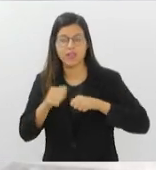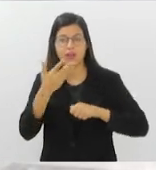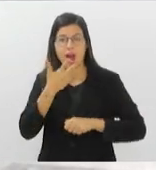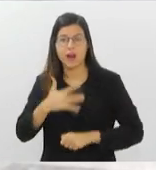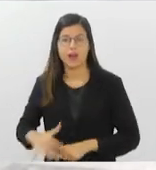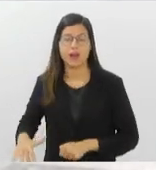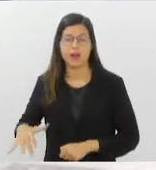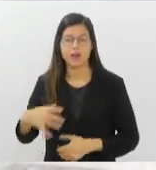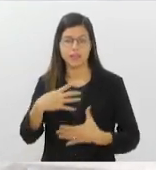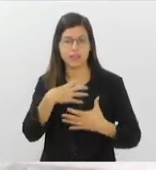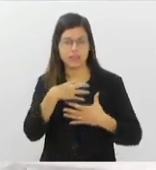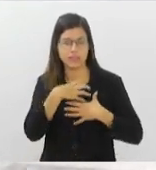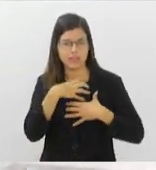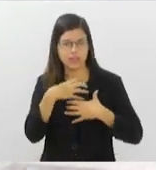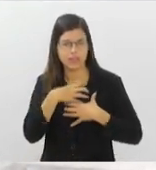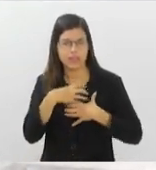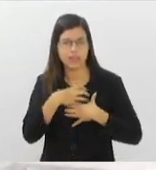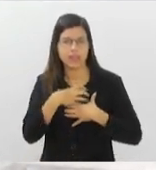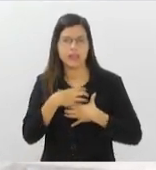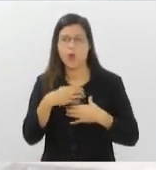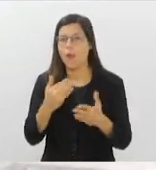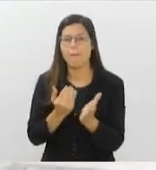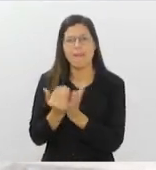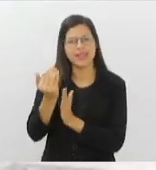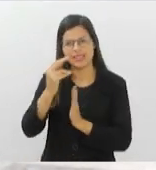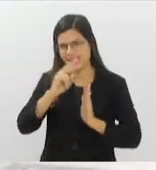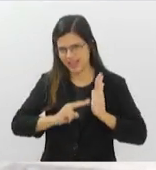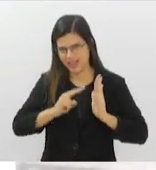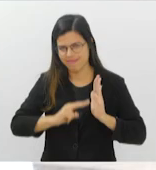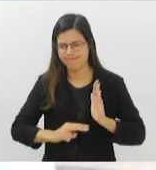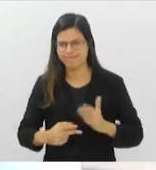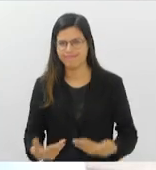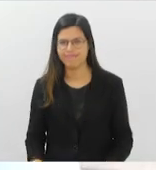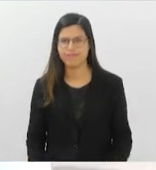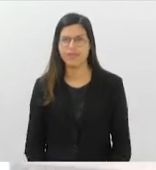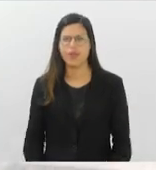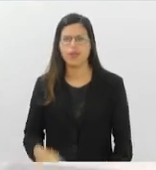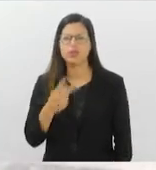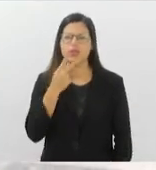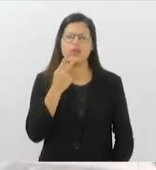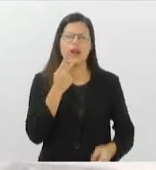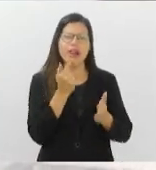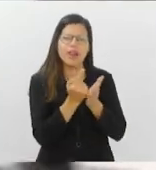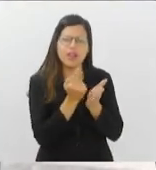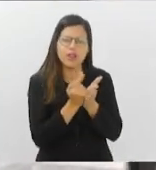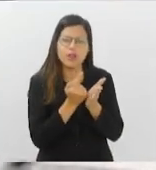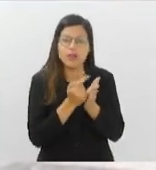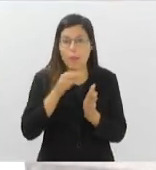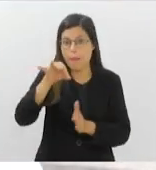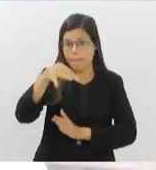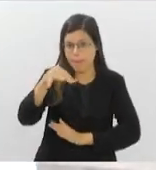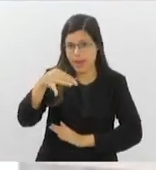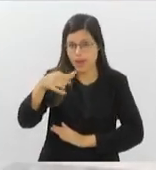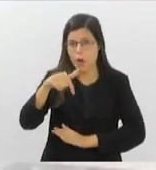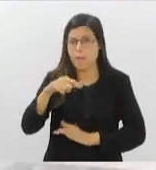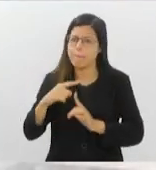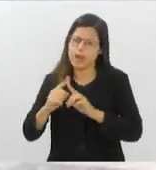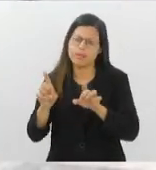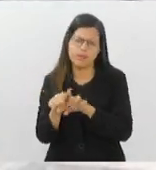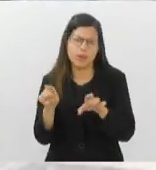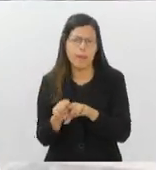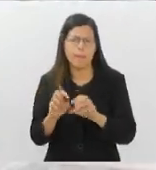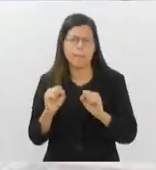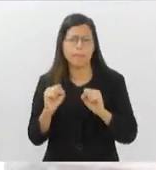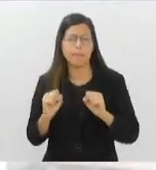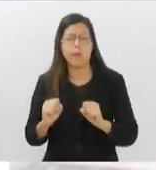sinta iniciada como um leitor. Quando a gente fala livro, livro papel, também a gente pode ler o livro através, né, do